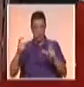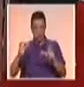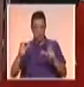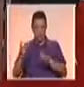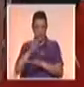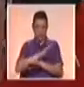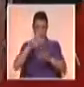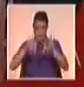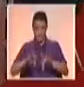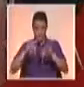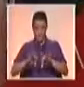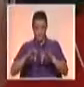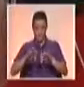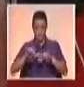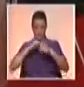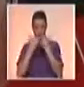de fecharmos.